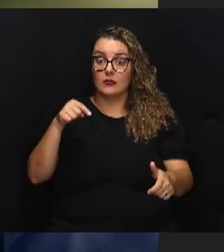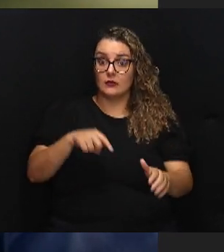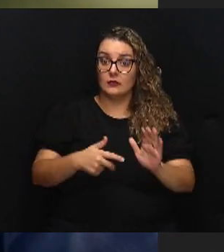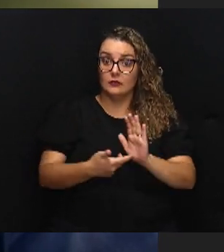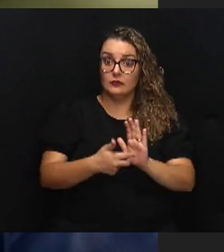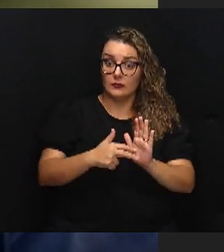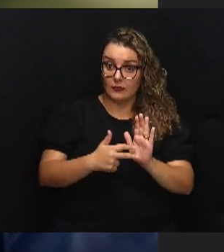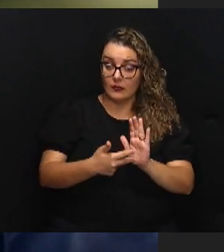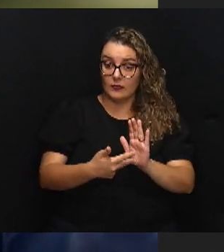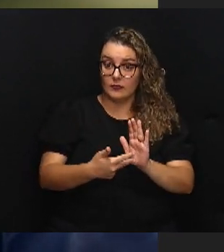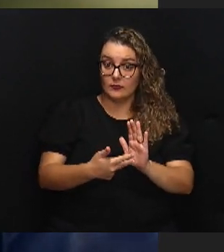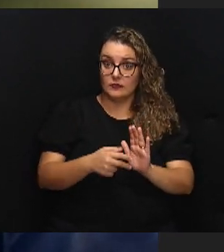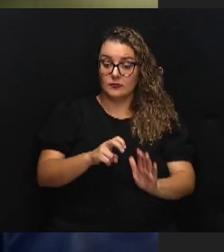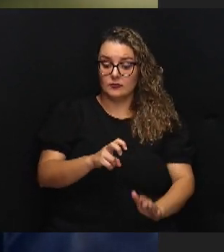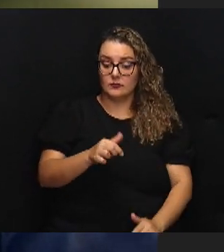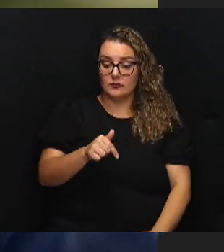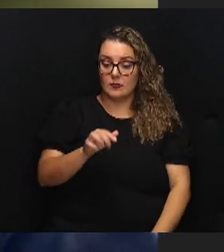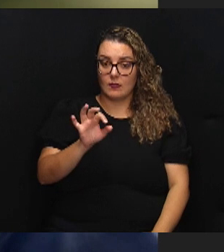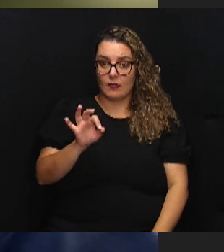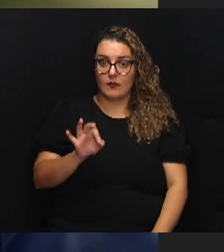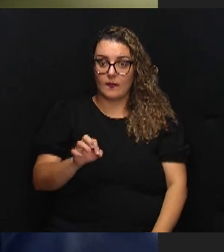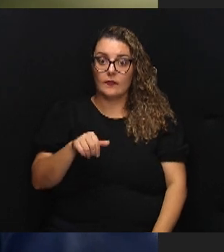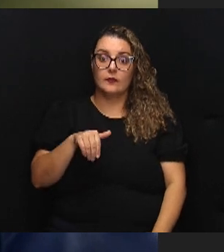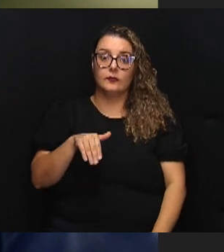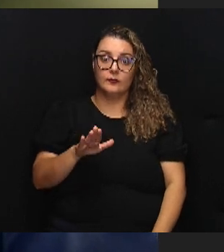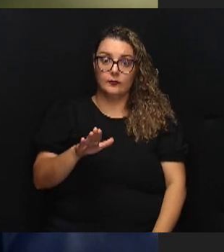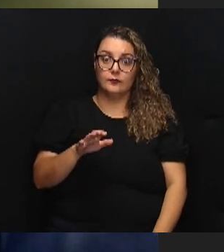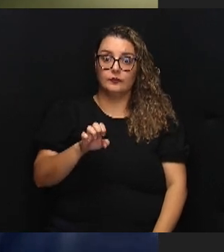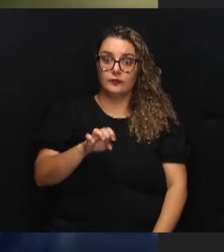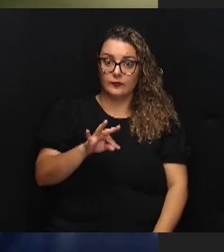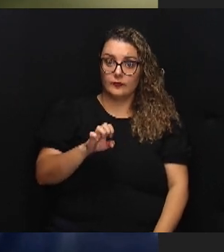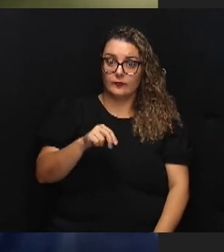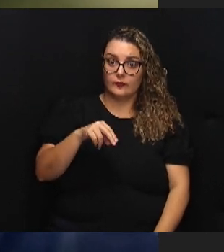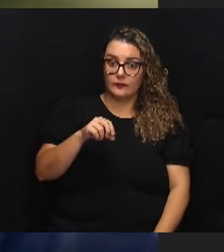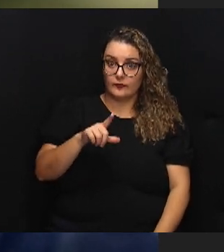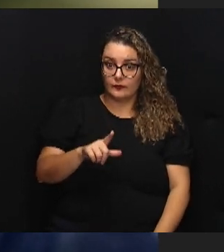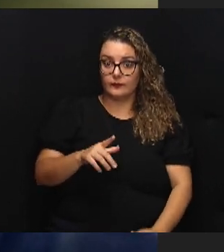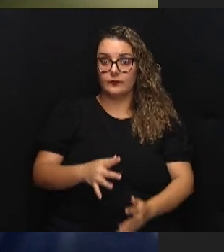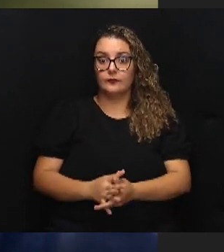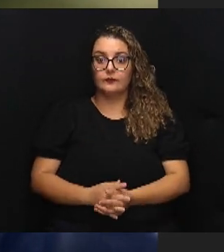significa 57% a mais de etanol,